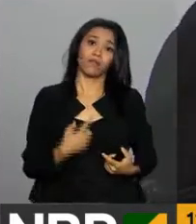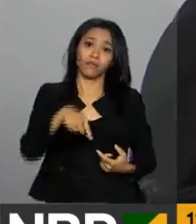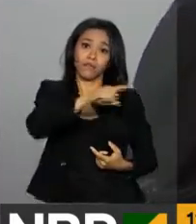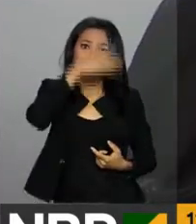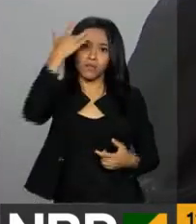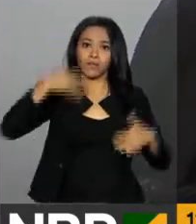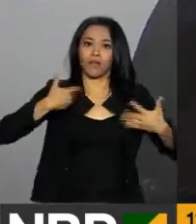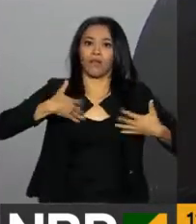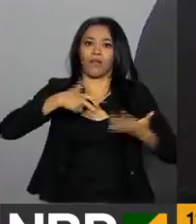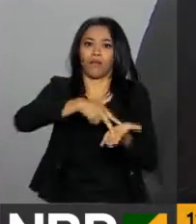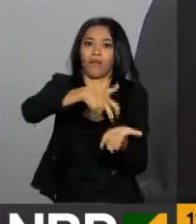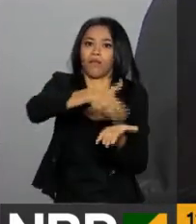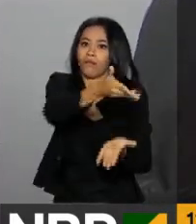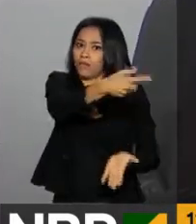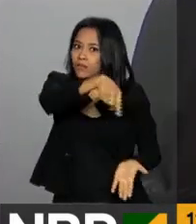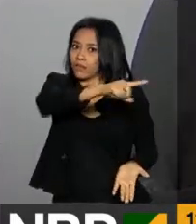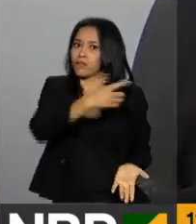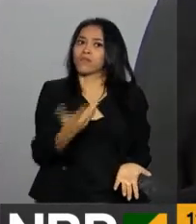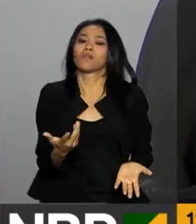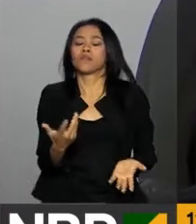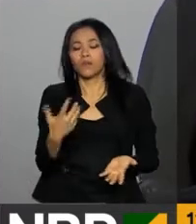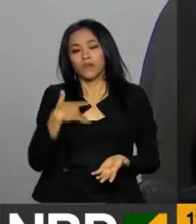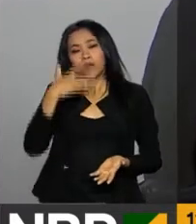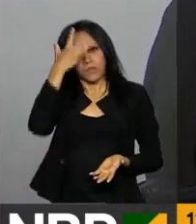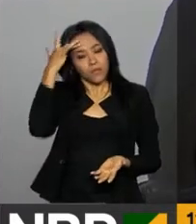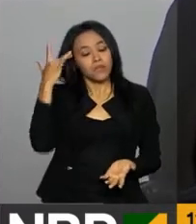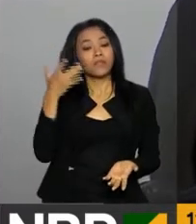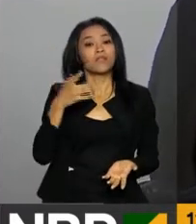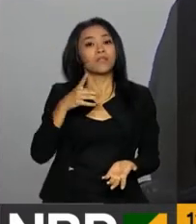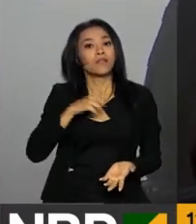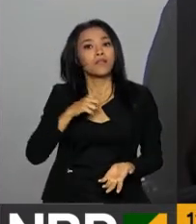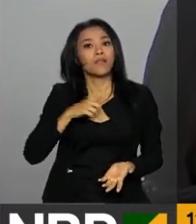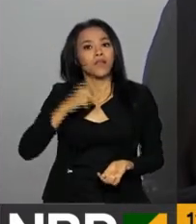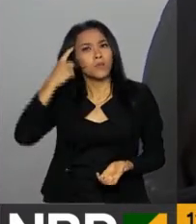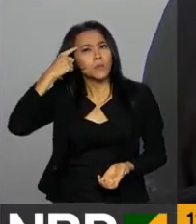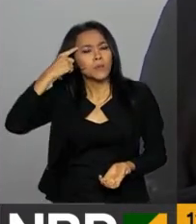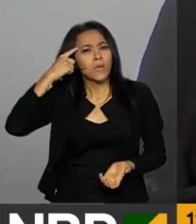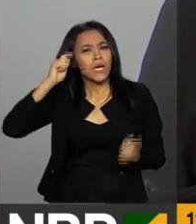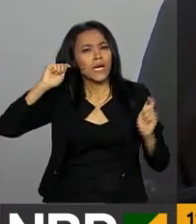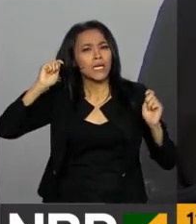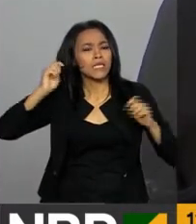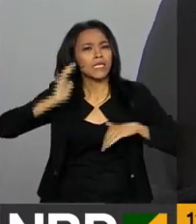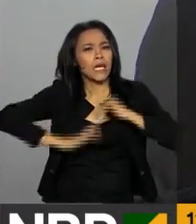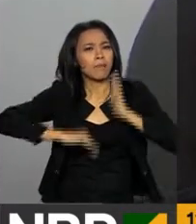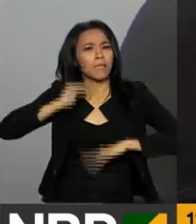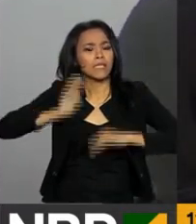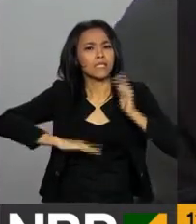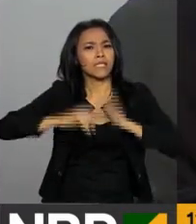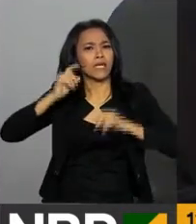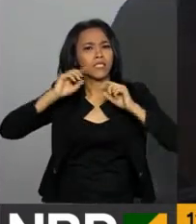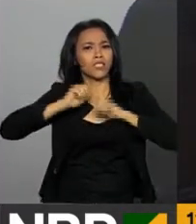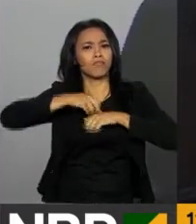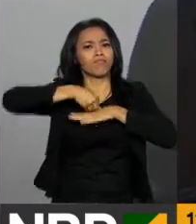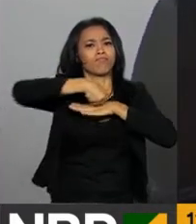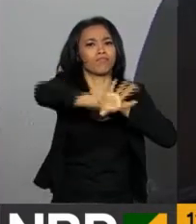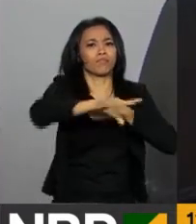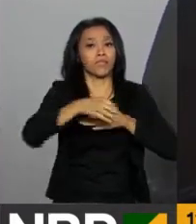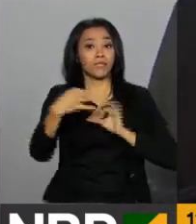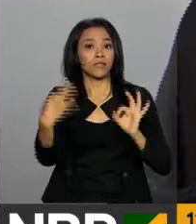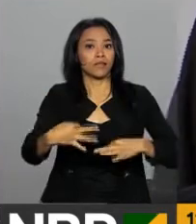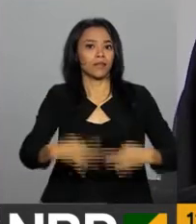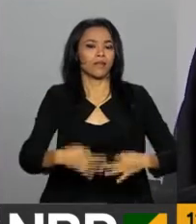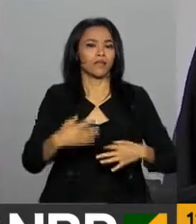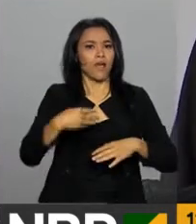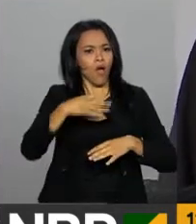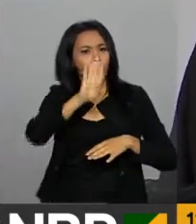animadas pessoas que na verdade tem uma extraordinária capacidade de transmitir a certeza de que as coisas vão bem